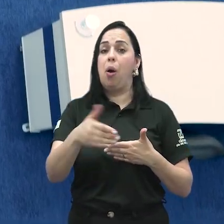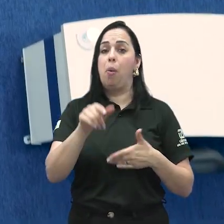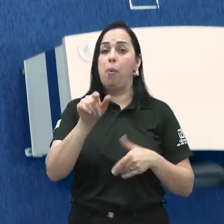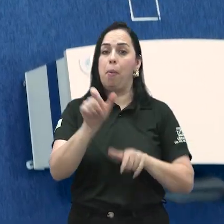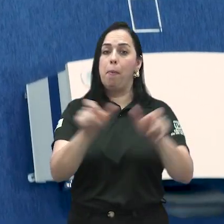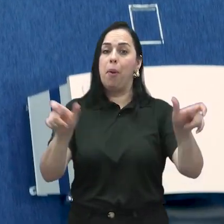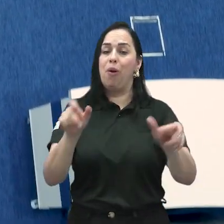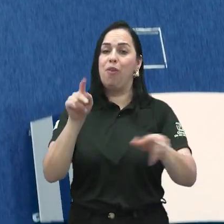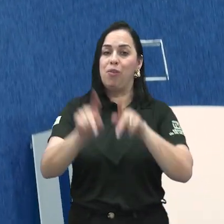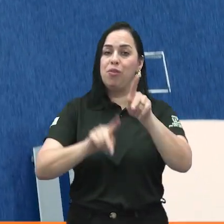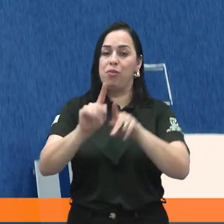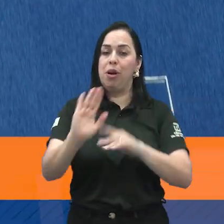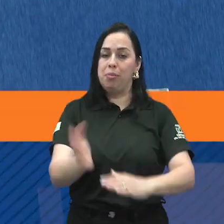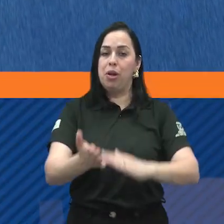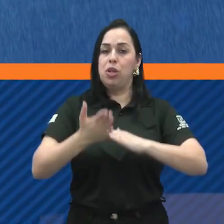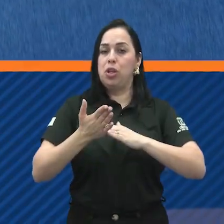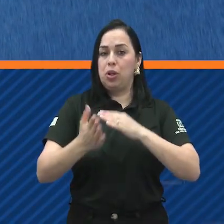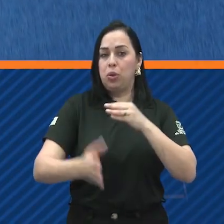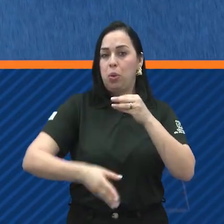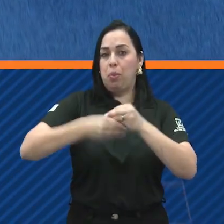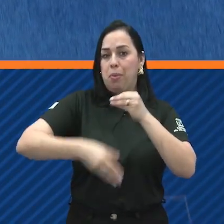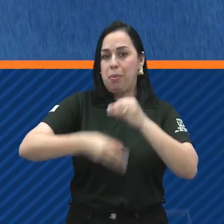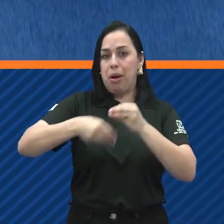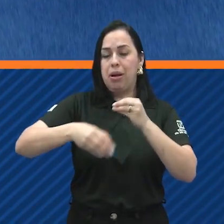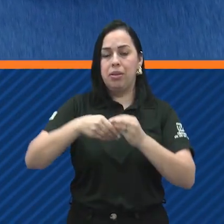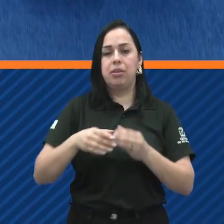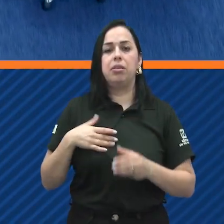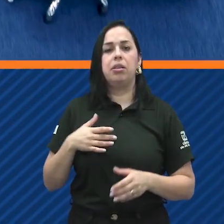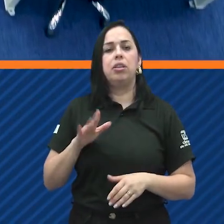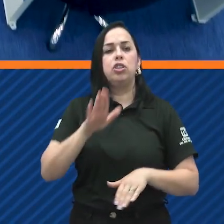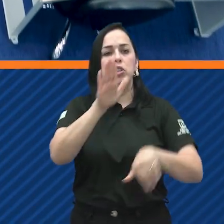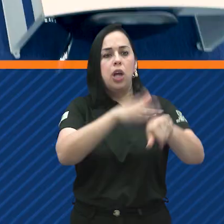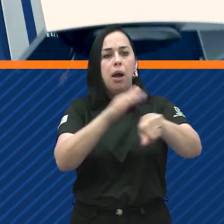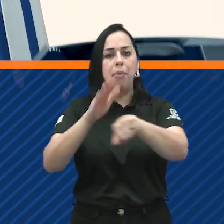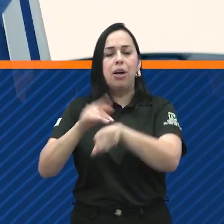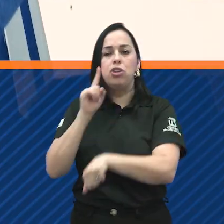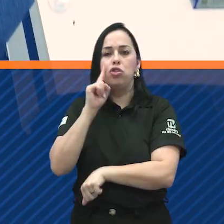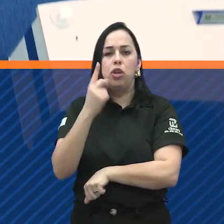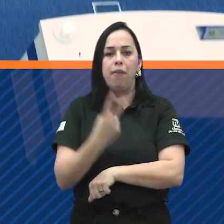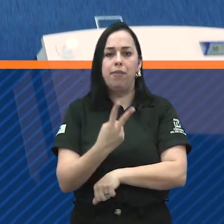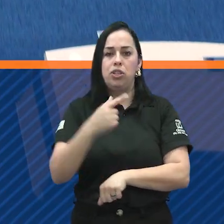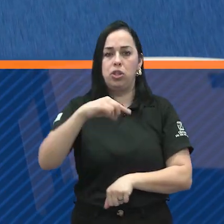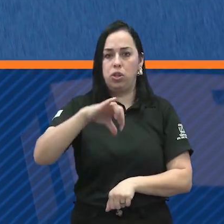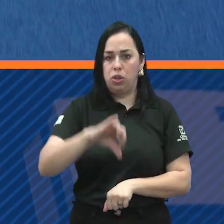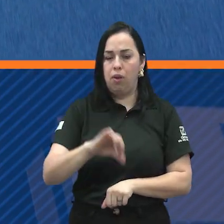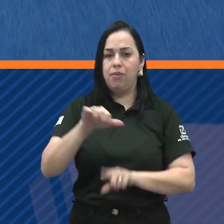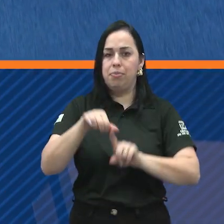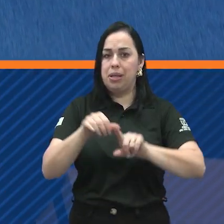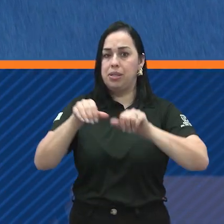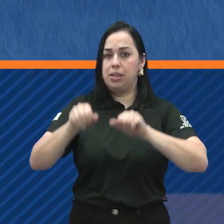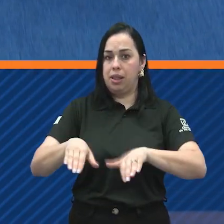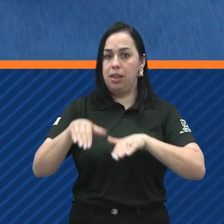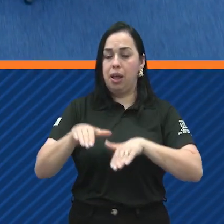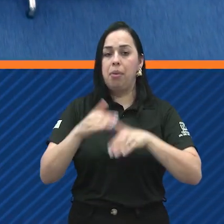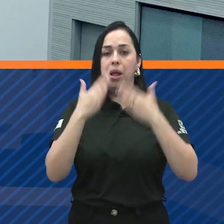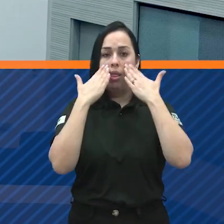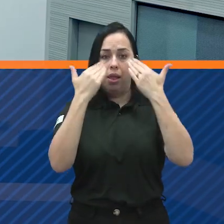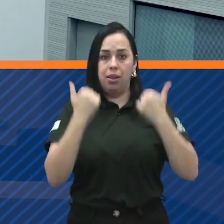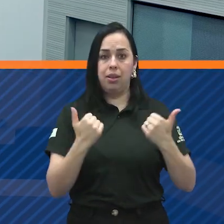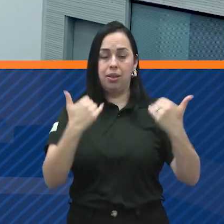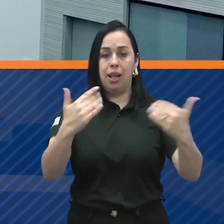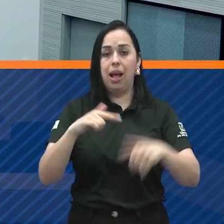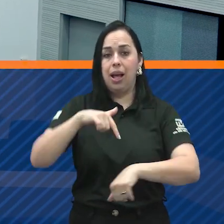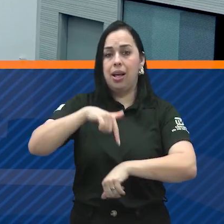à população. A Câmara convocou audiência pública no dia 29 de setembro,